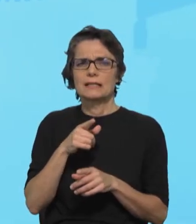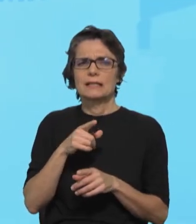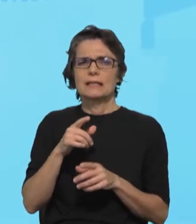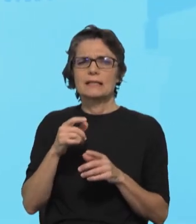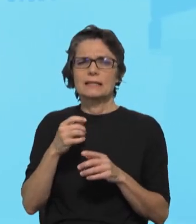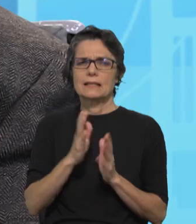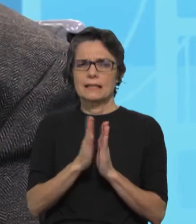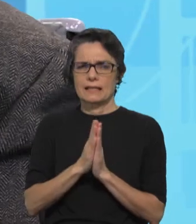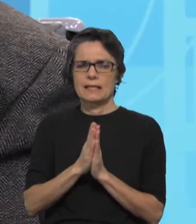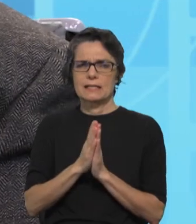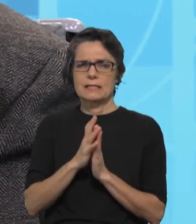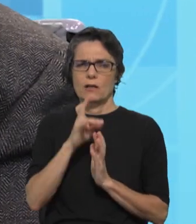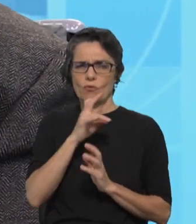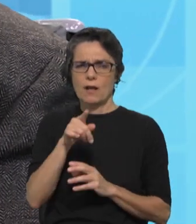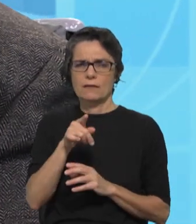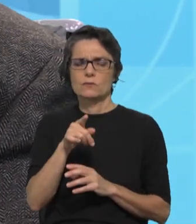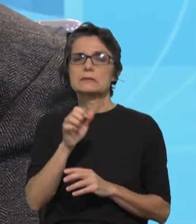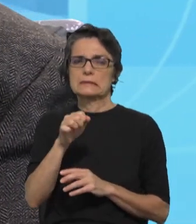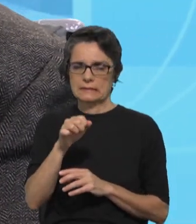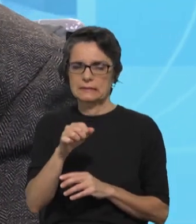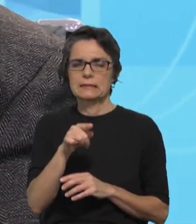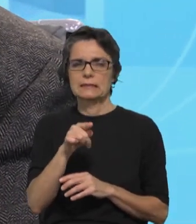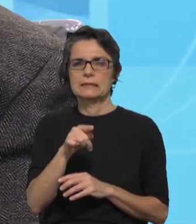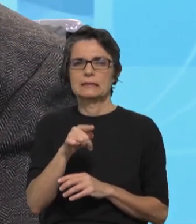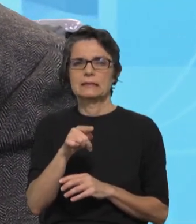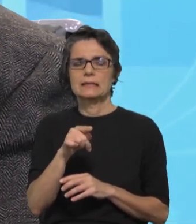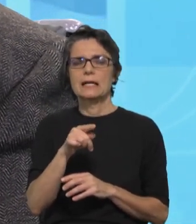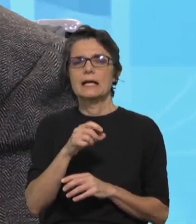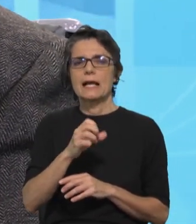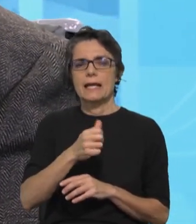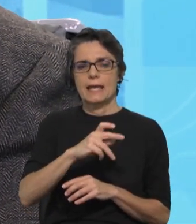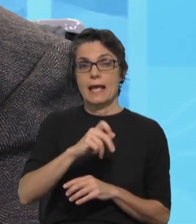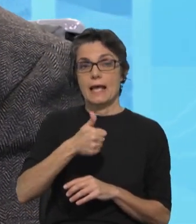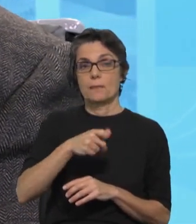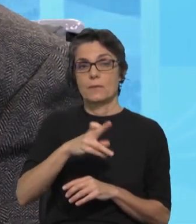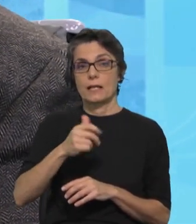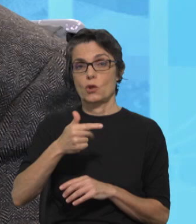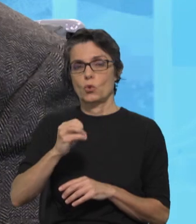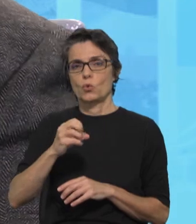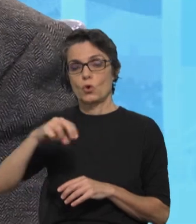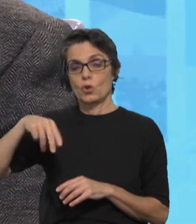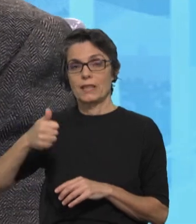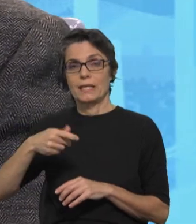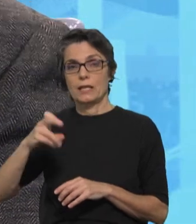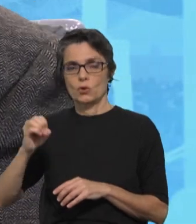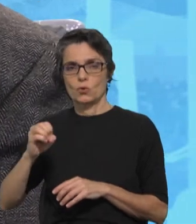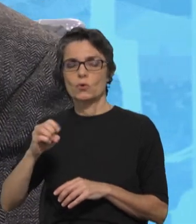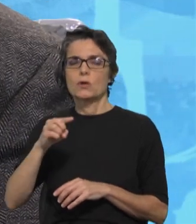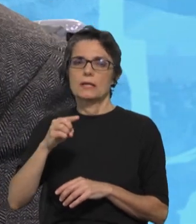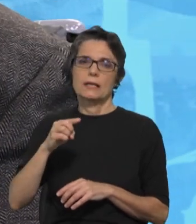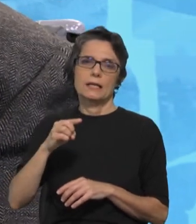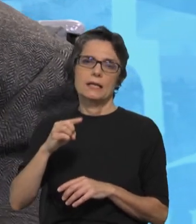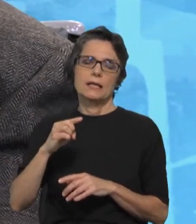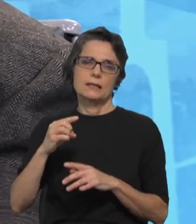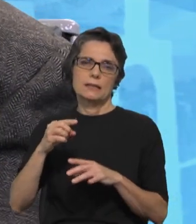altura. Sim, era o padre Alberto Neto, que era não só o capelão da capela dita da JEC,